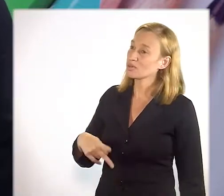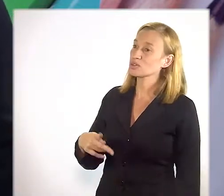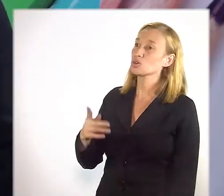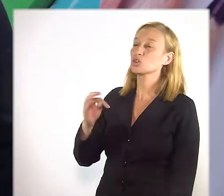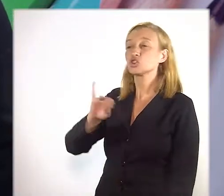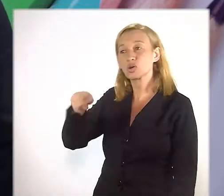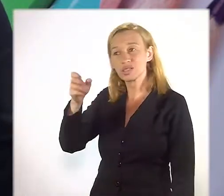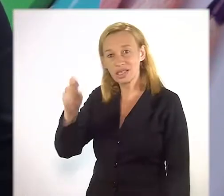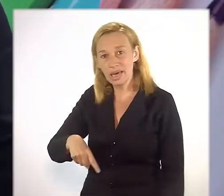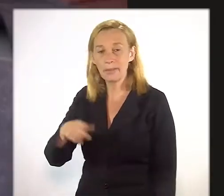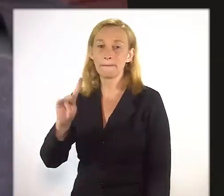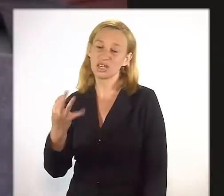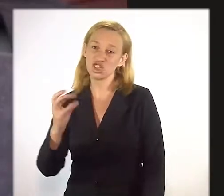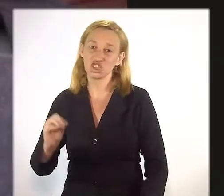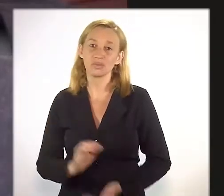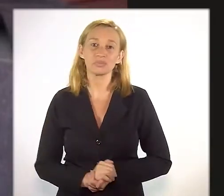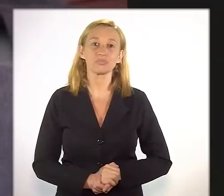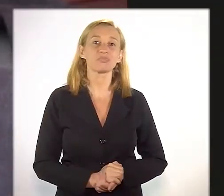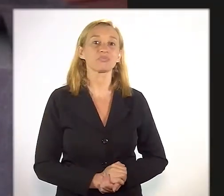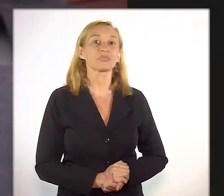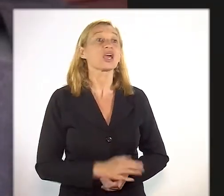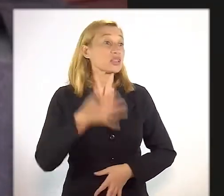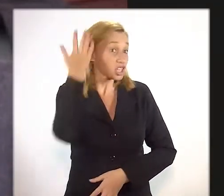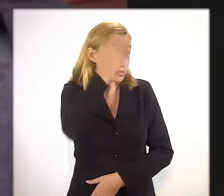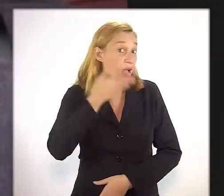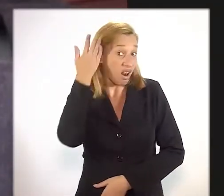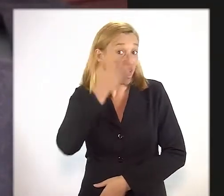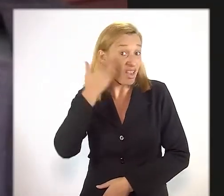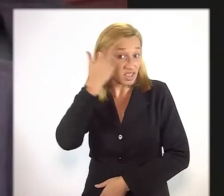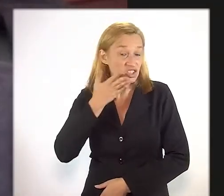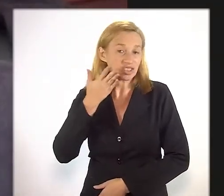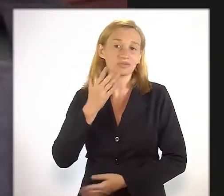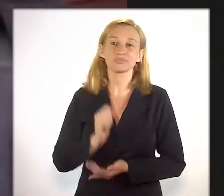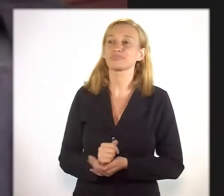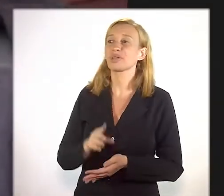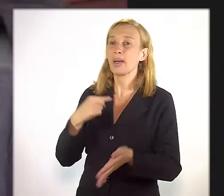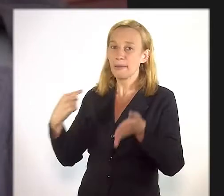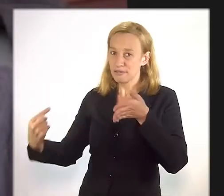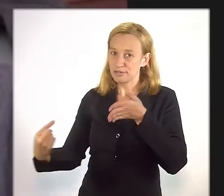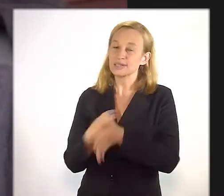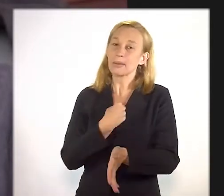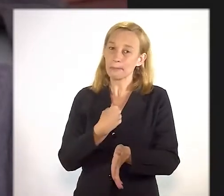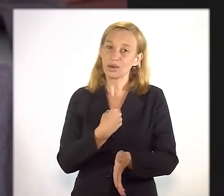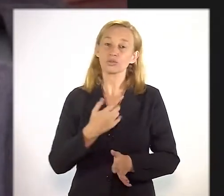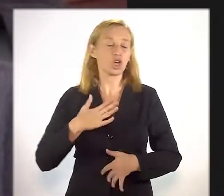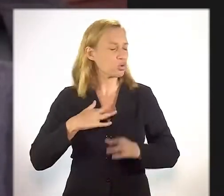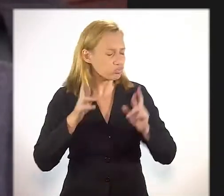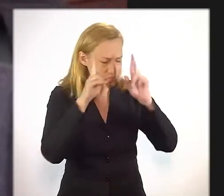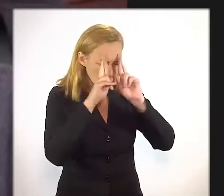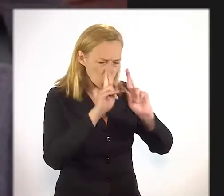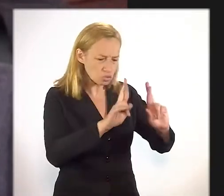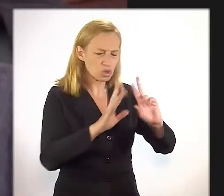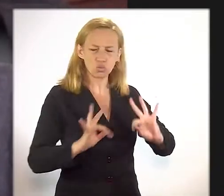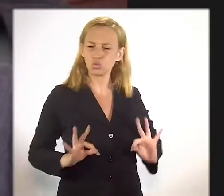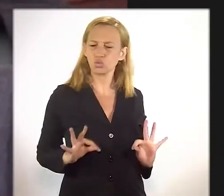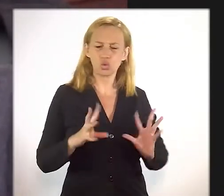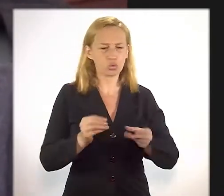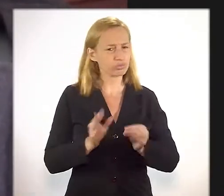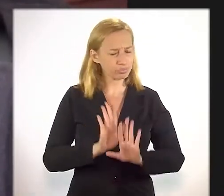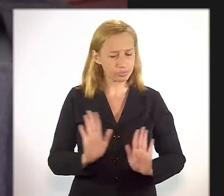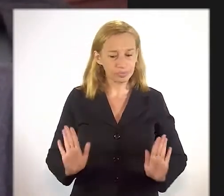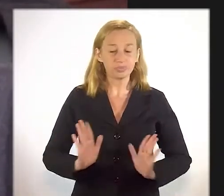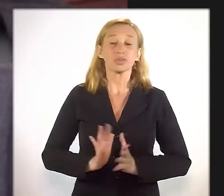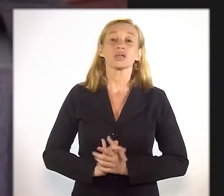Pacheco. Quando nas palestras me fazem esse comentário, eu, com todo respeito, pergunto a quem faz